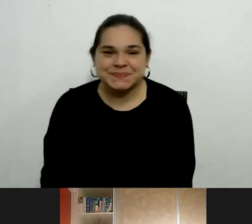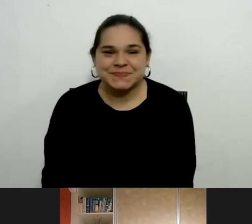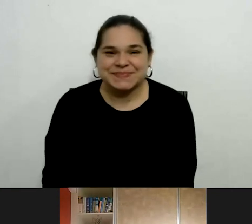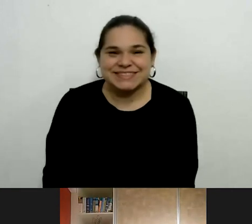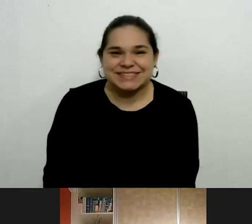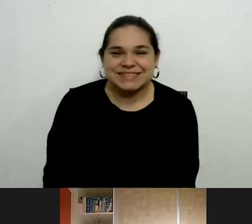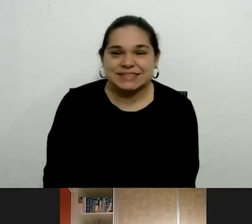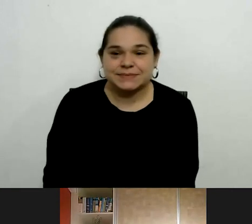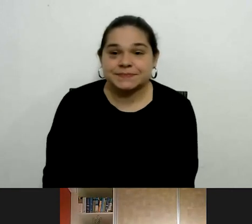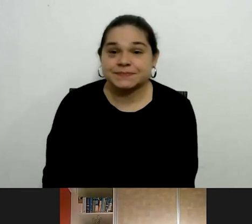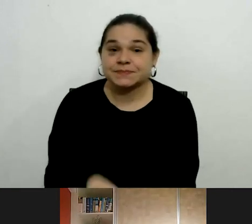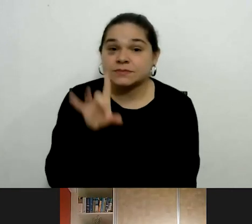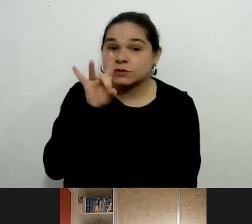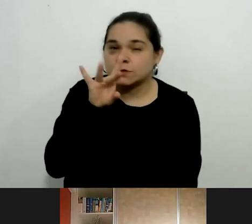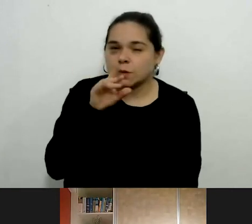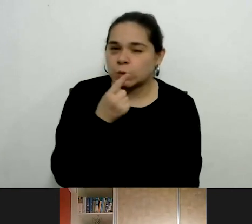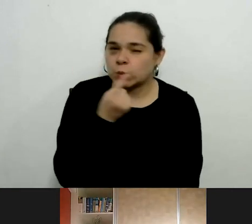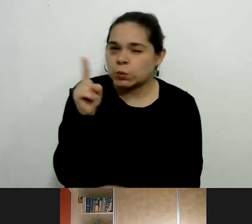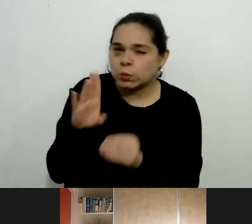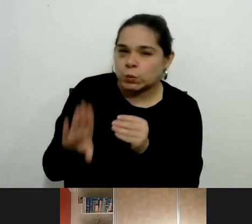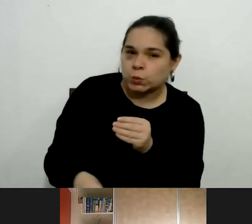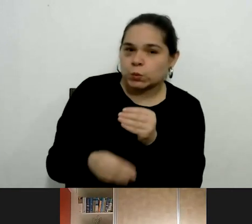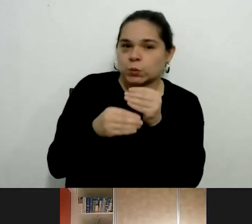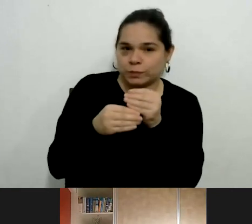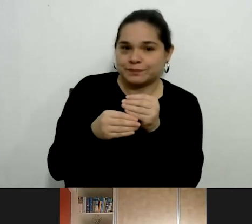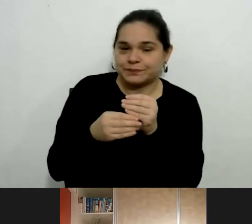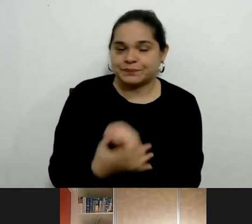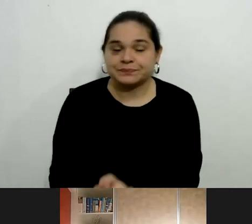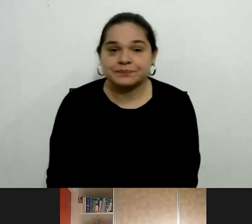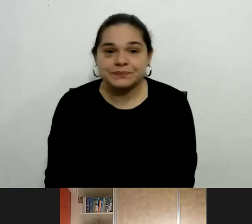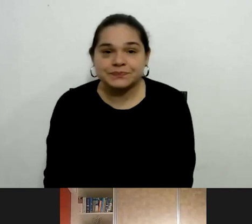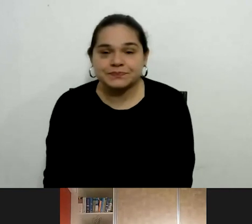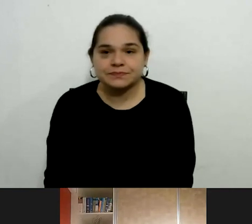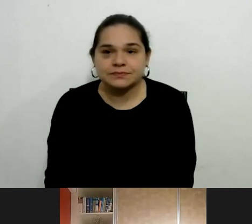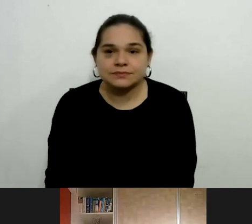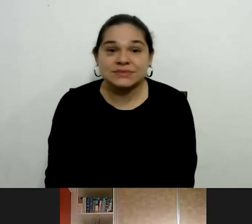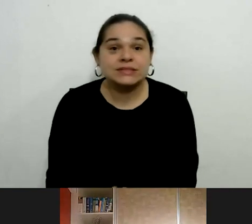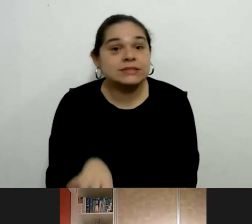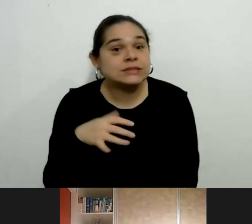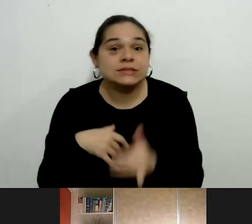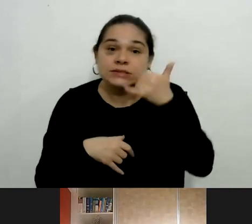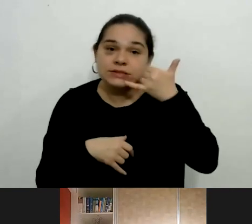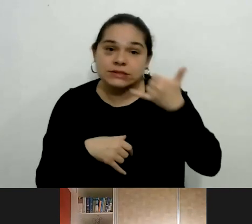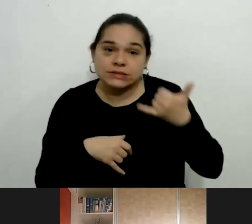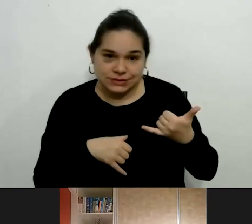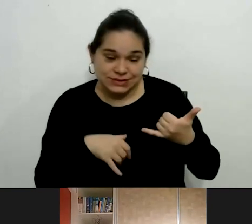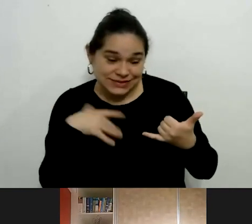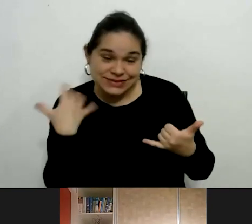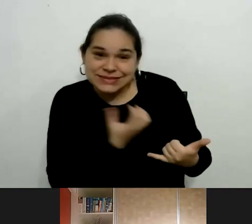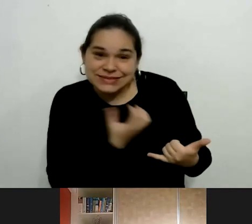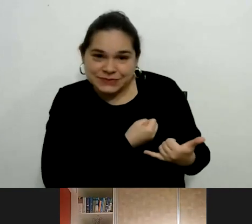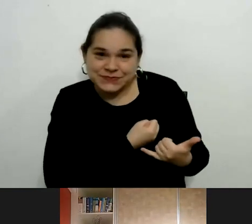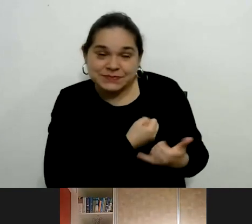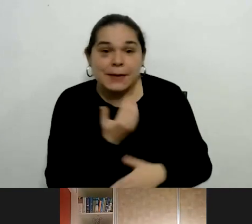Só uma última palavrinha aí, se você quiser. A vontade. Pessoal, baixem lá, o link tá ali, e liga lá, pede pra